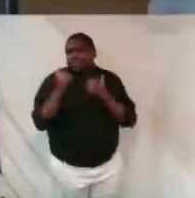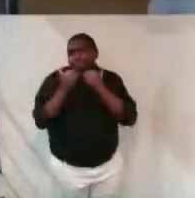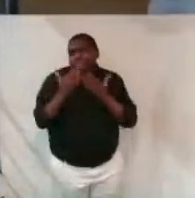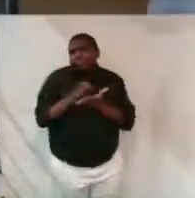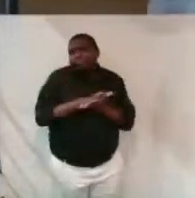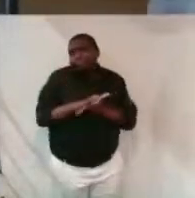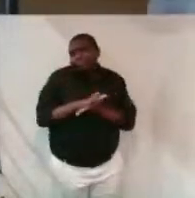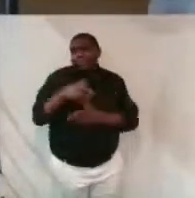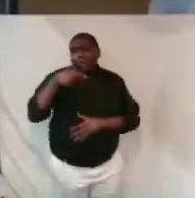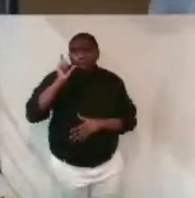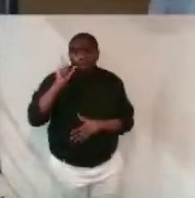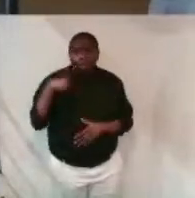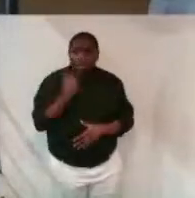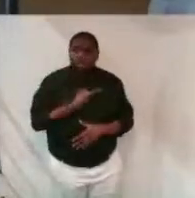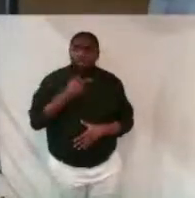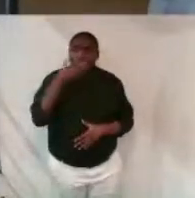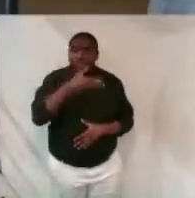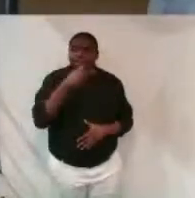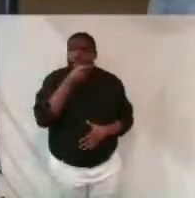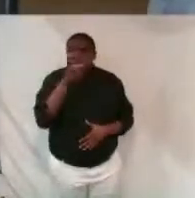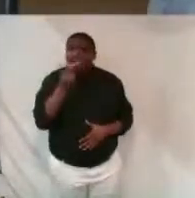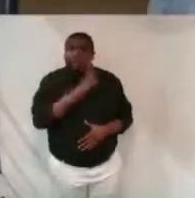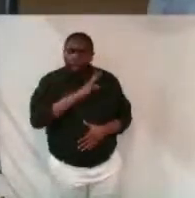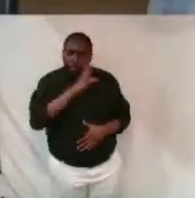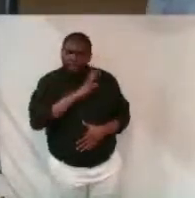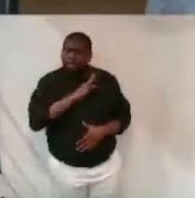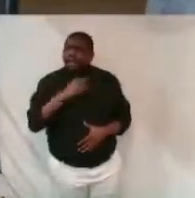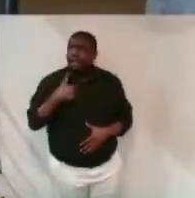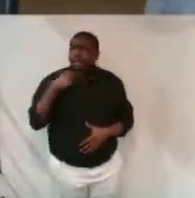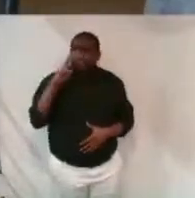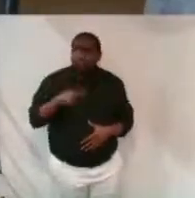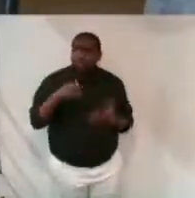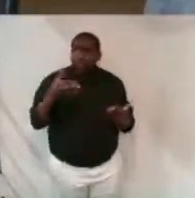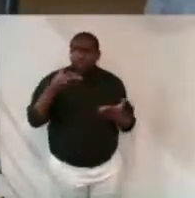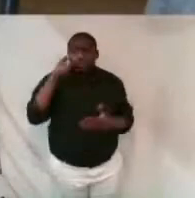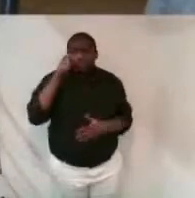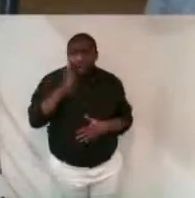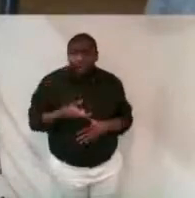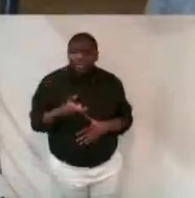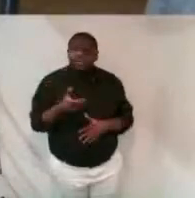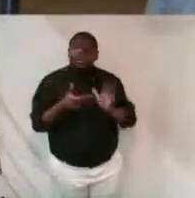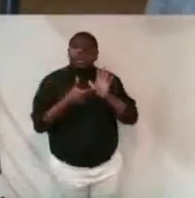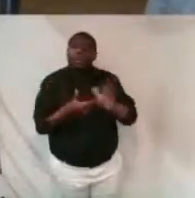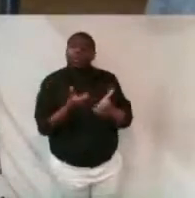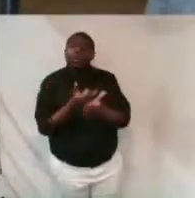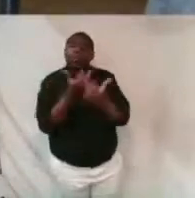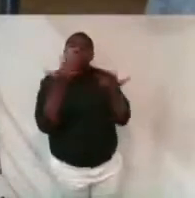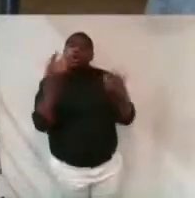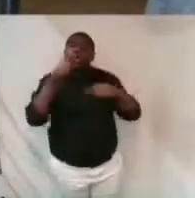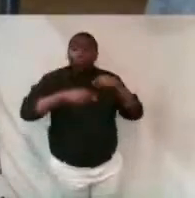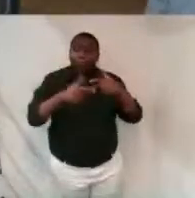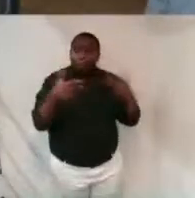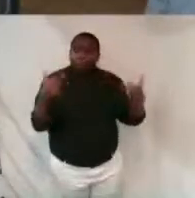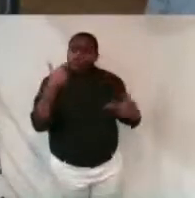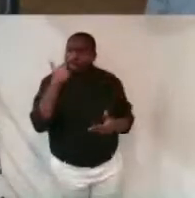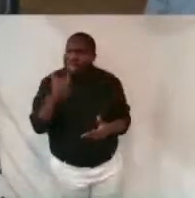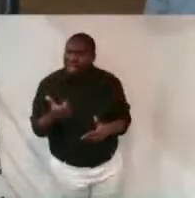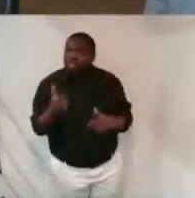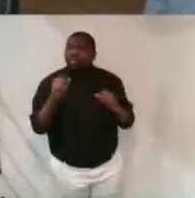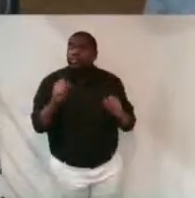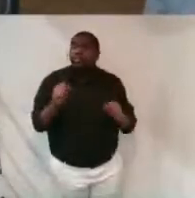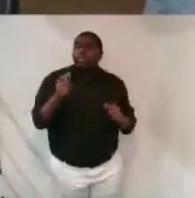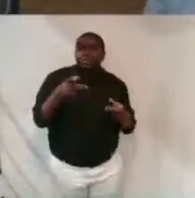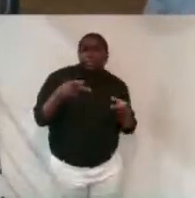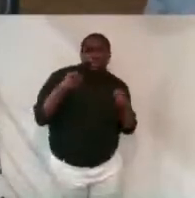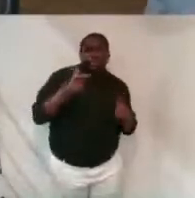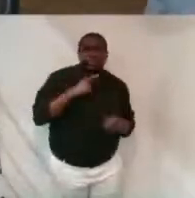uma visita técnica e a gente achei muito interessante quando eles apresentam a quantidade de produtos que o lixo pode gerar. Eu vou só falar como exemplo: